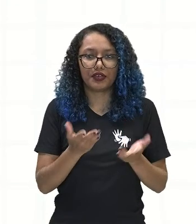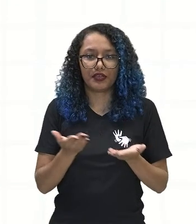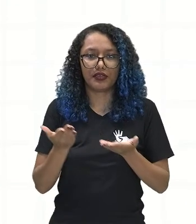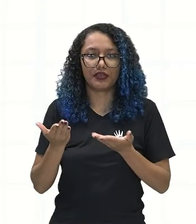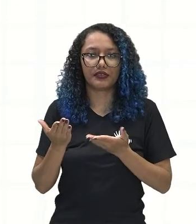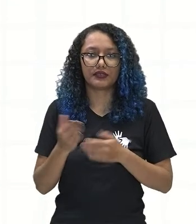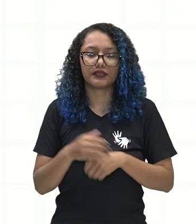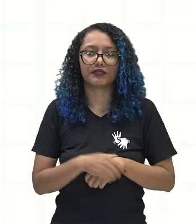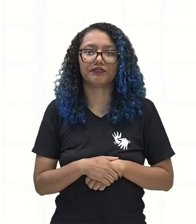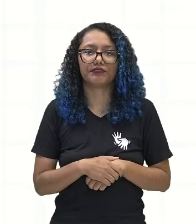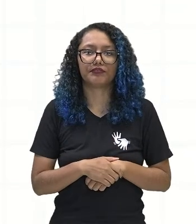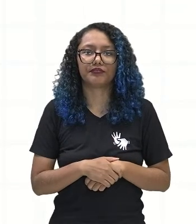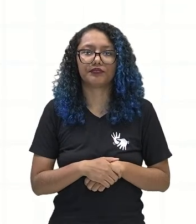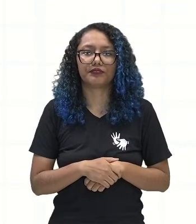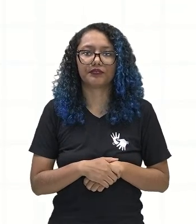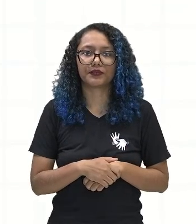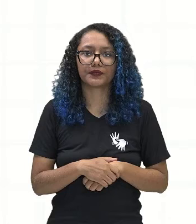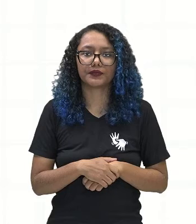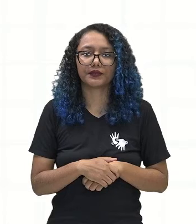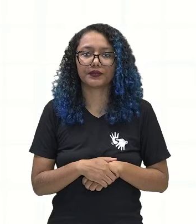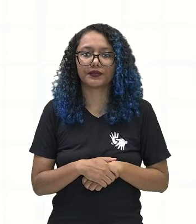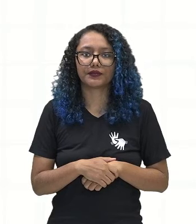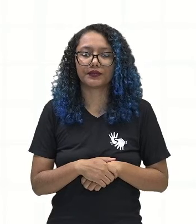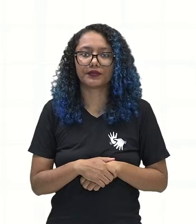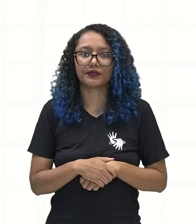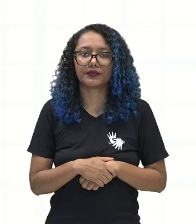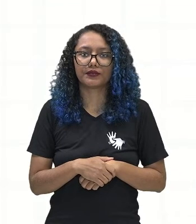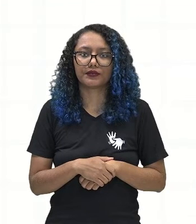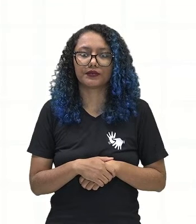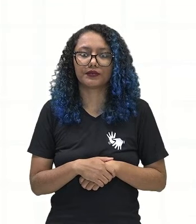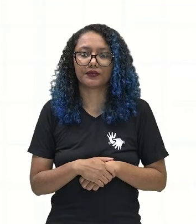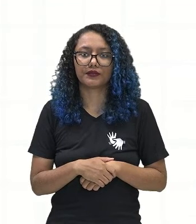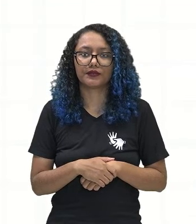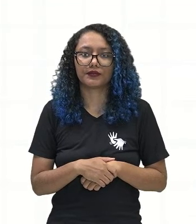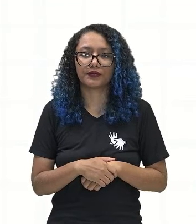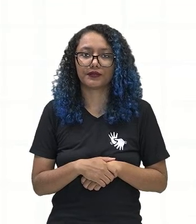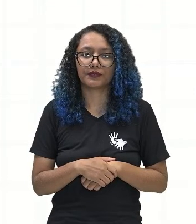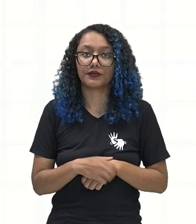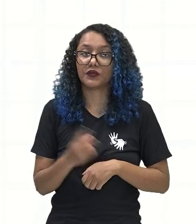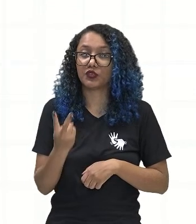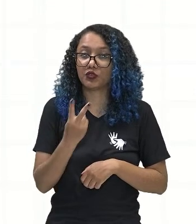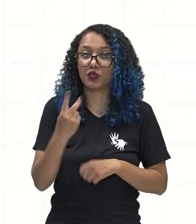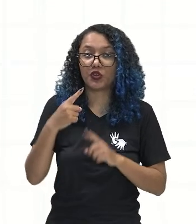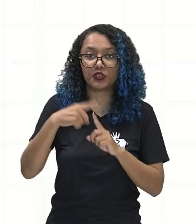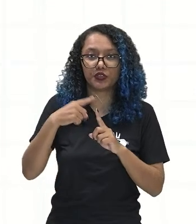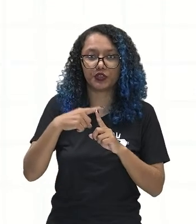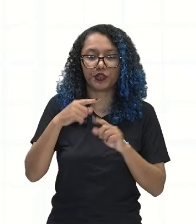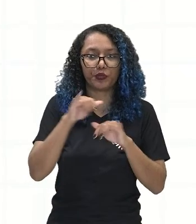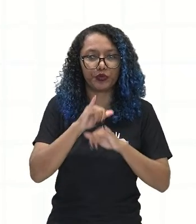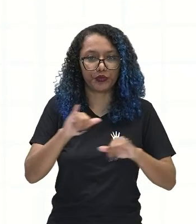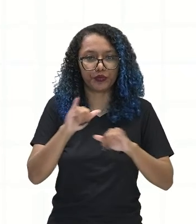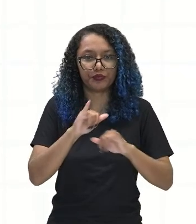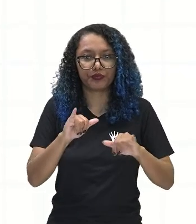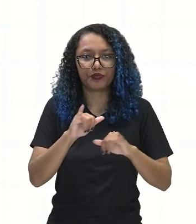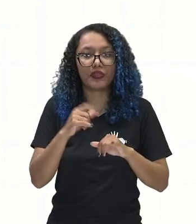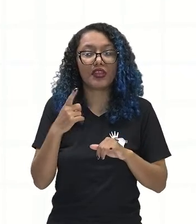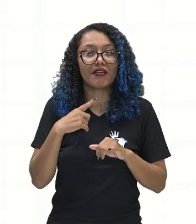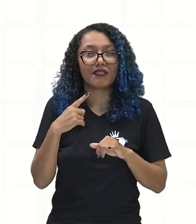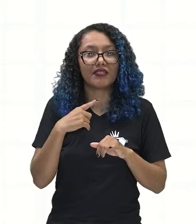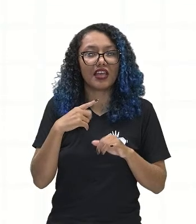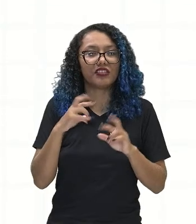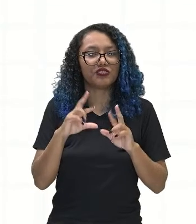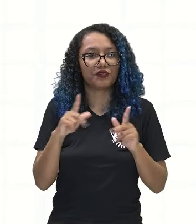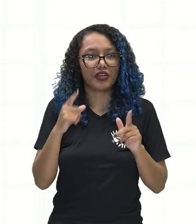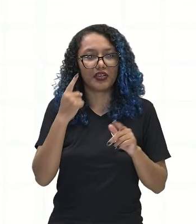exemplos, então, da publicidade e da propaganda, estabelecendo aqui algumas diferenças entre